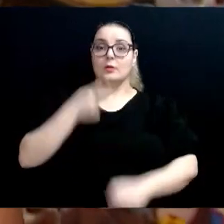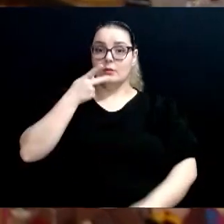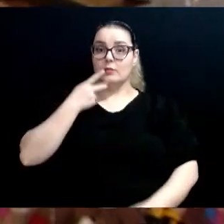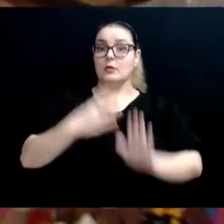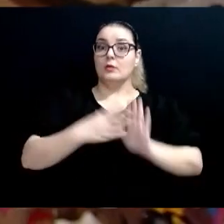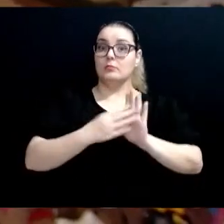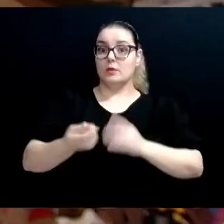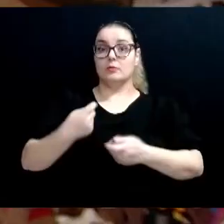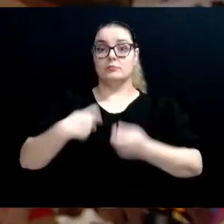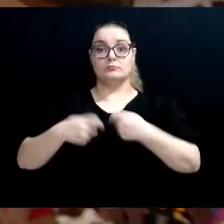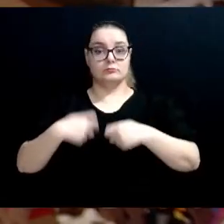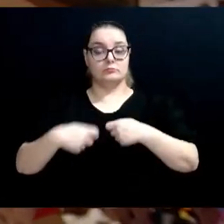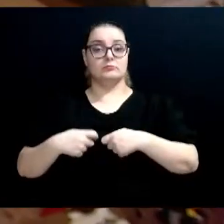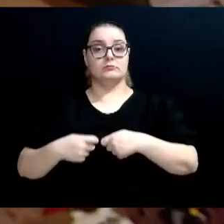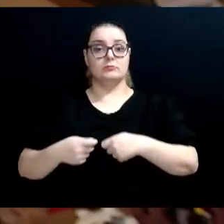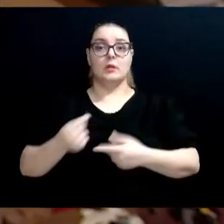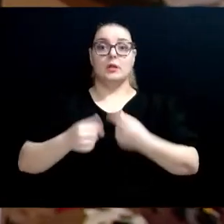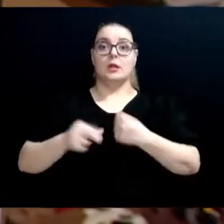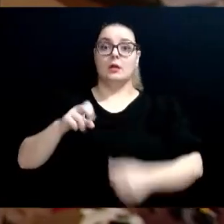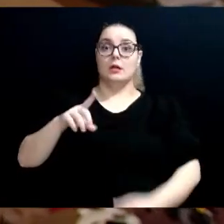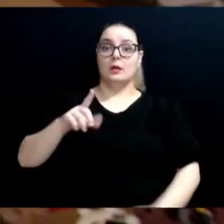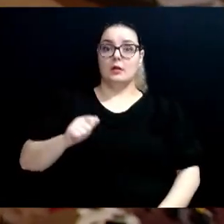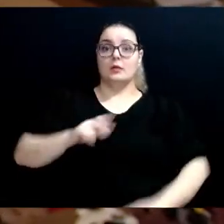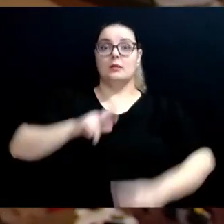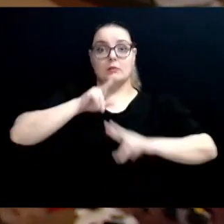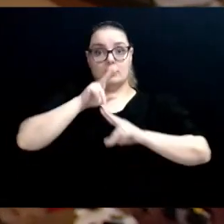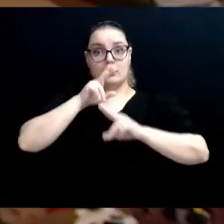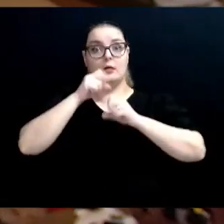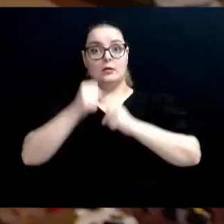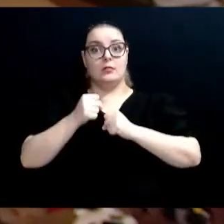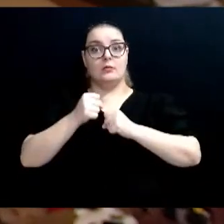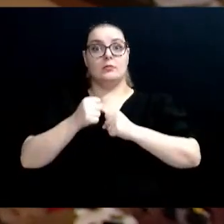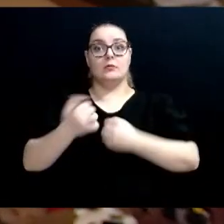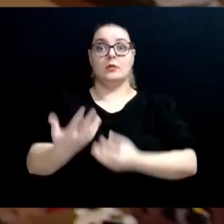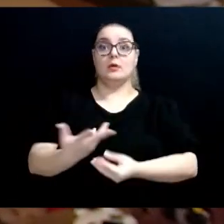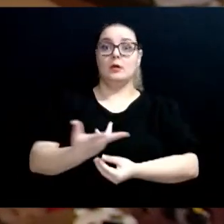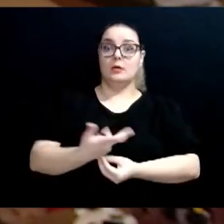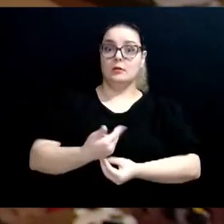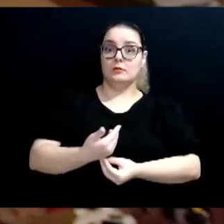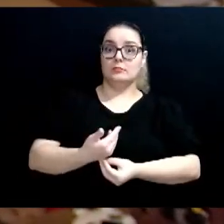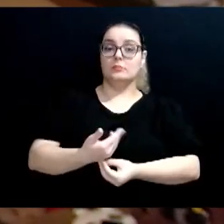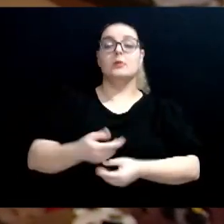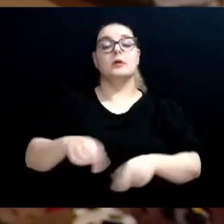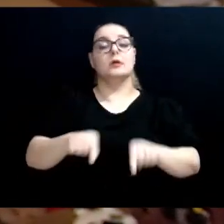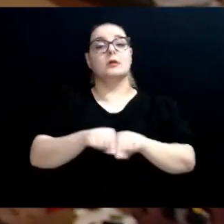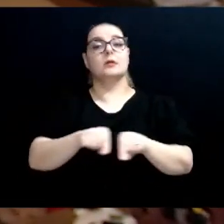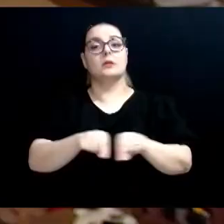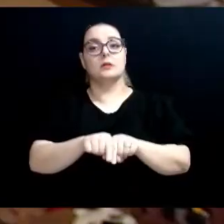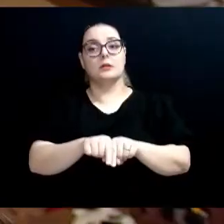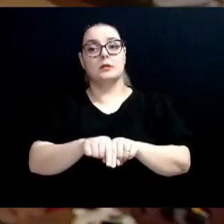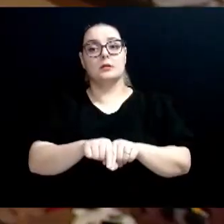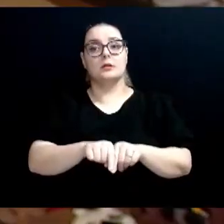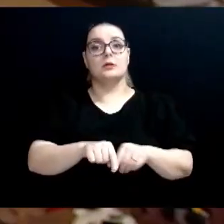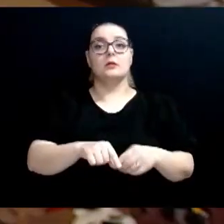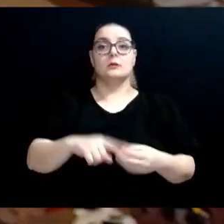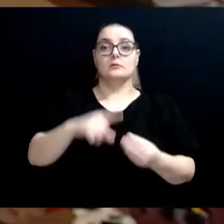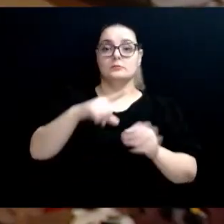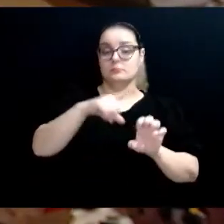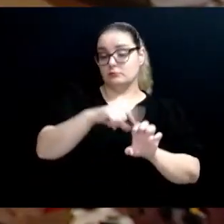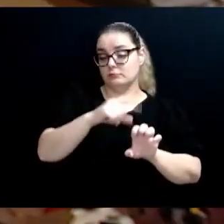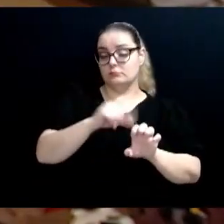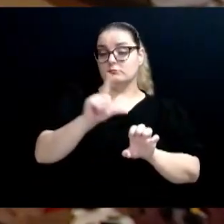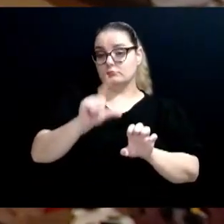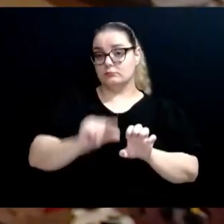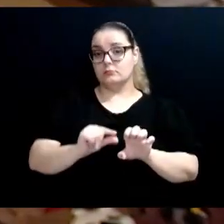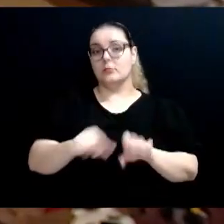Ser Empreendedor de hoje vai falar de um modelo de negócio que gera renda, fortalece artesãos